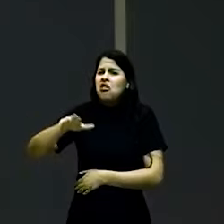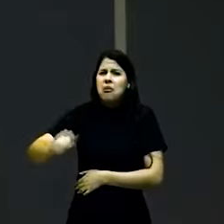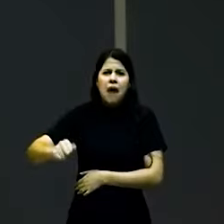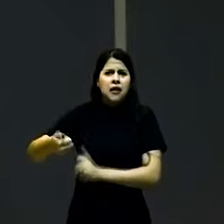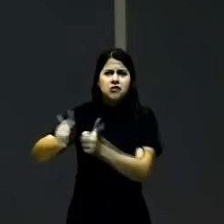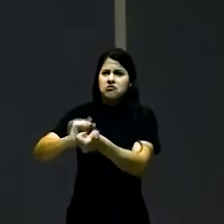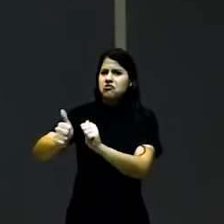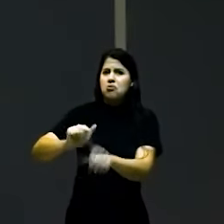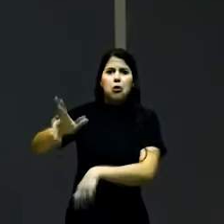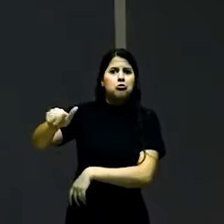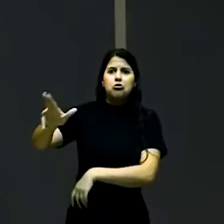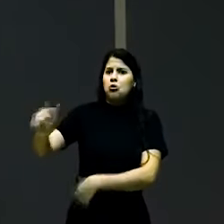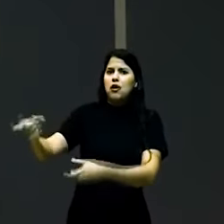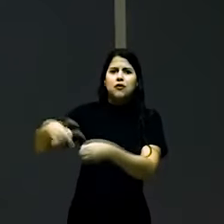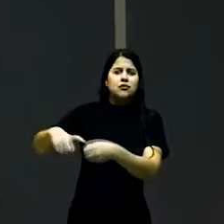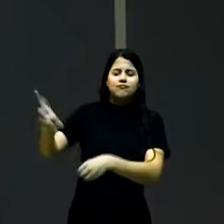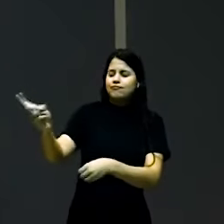resultado.